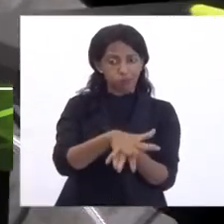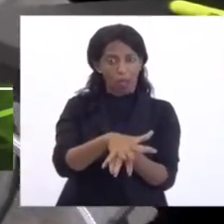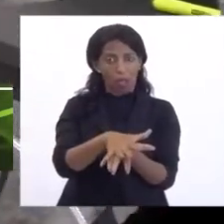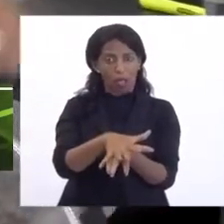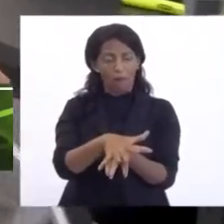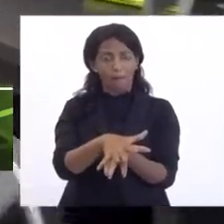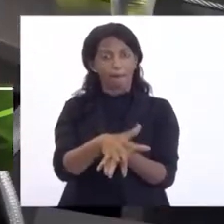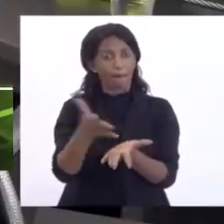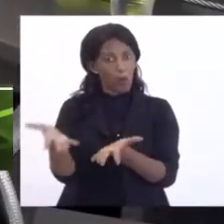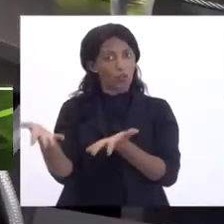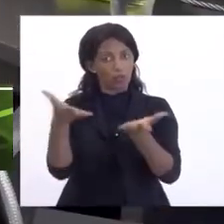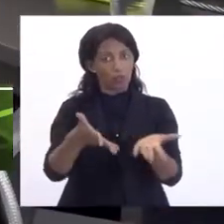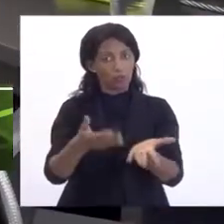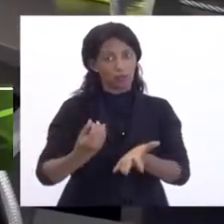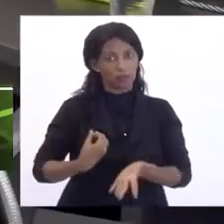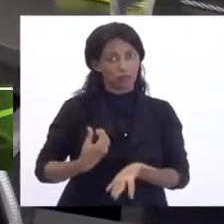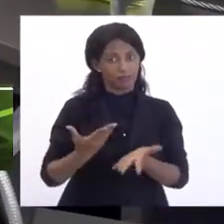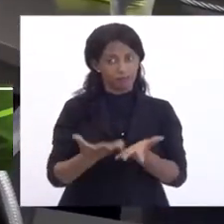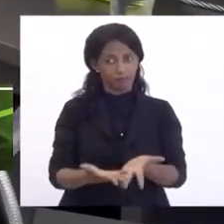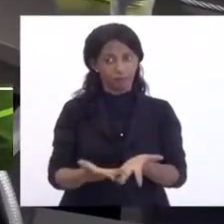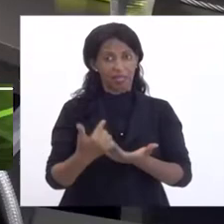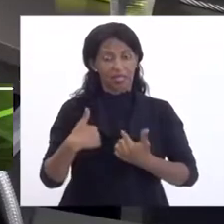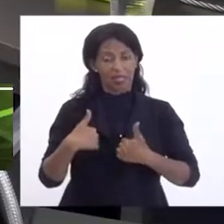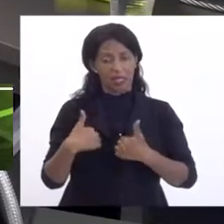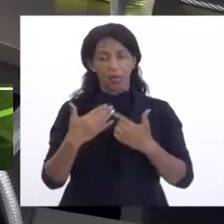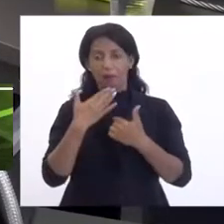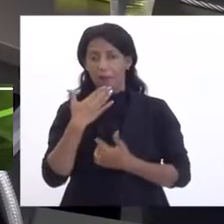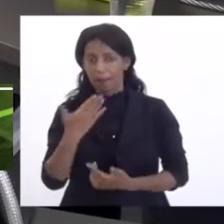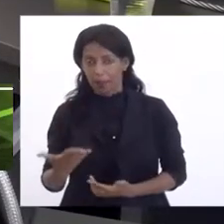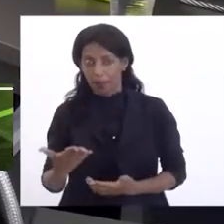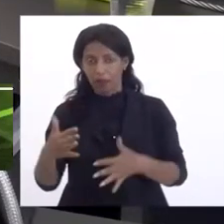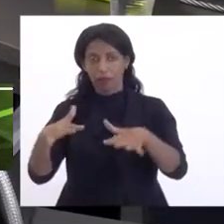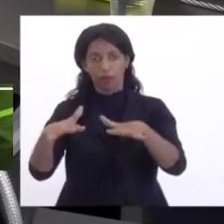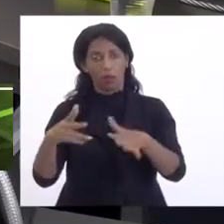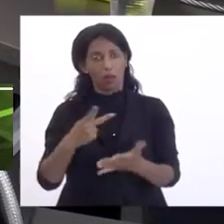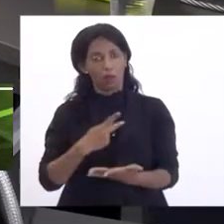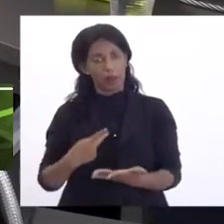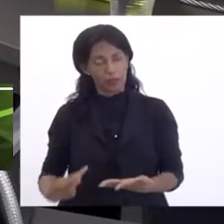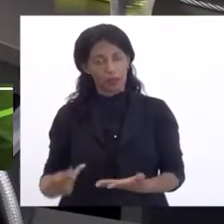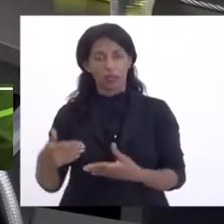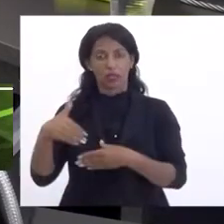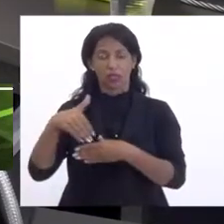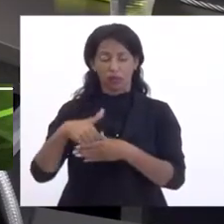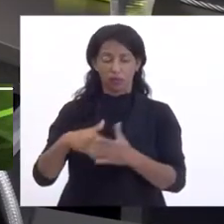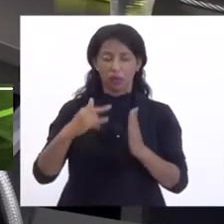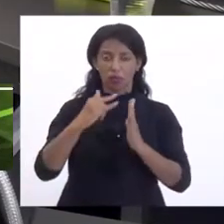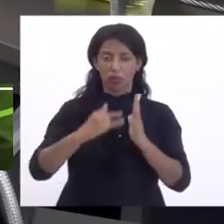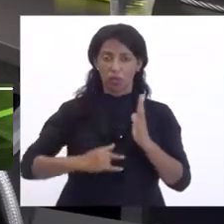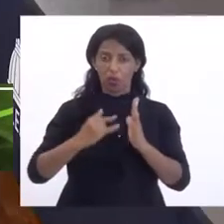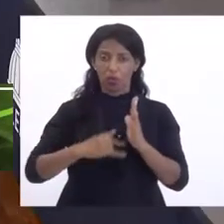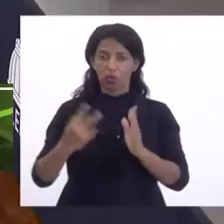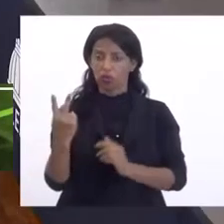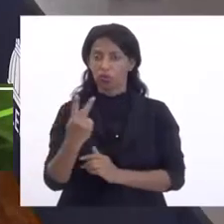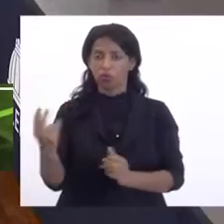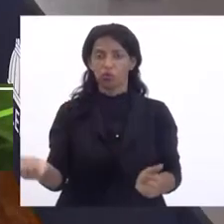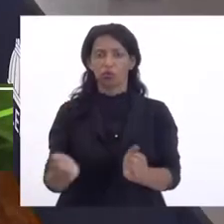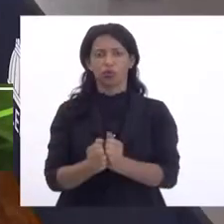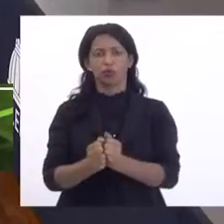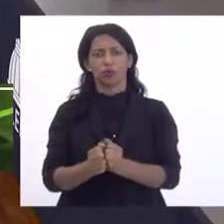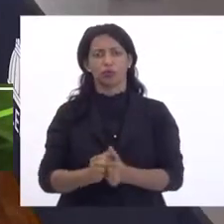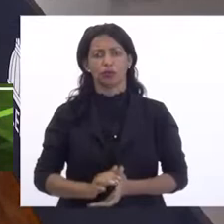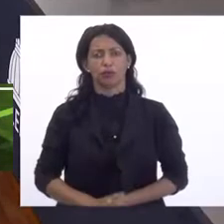recair sobre ele, é que eu solicito ao plenário, ao presidente, que vote as contas conjuntamente, as duas juntas.